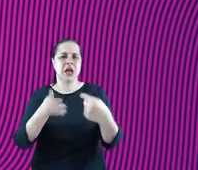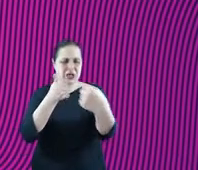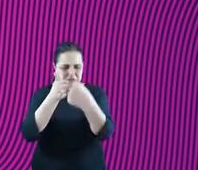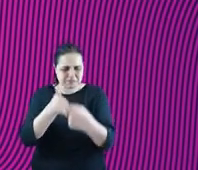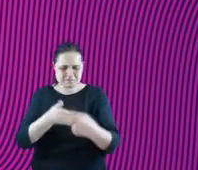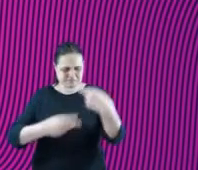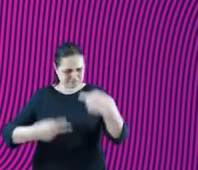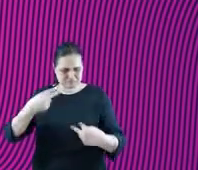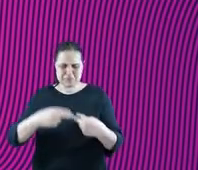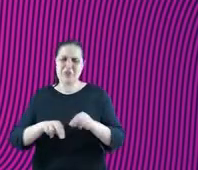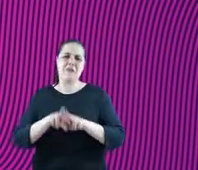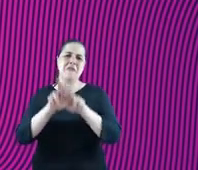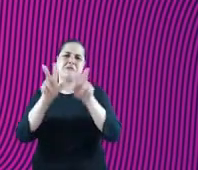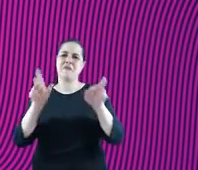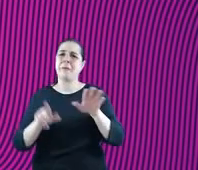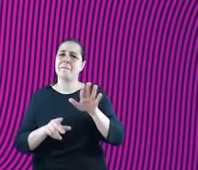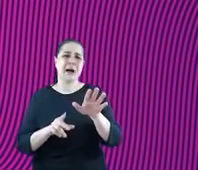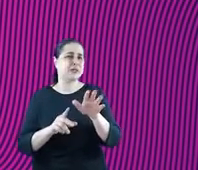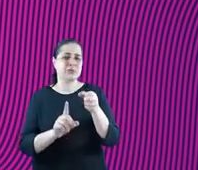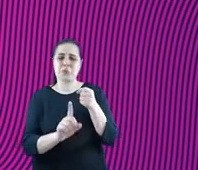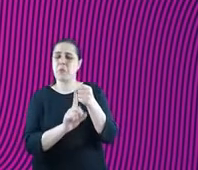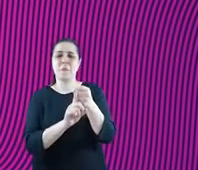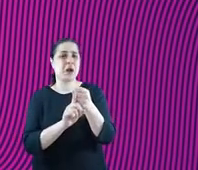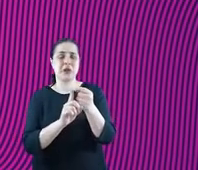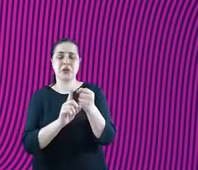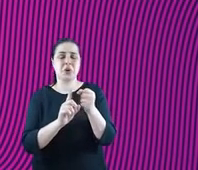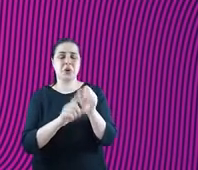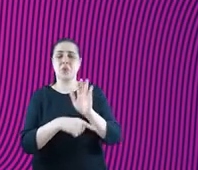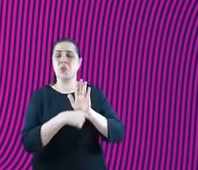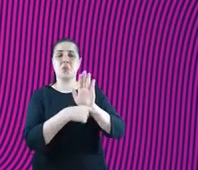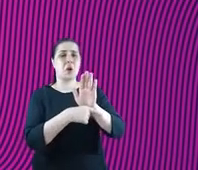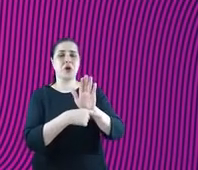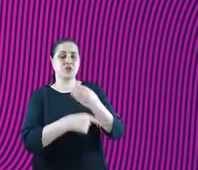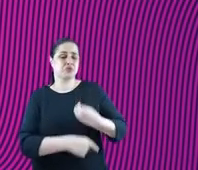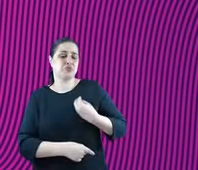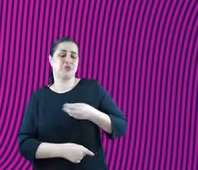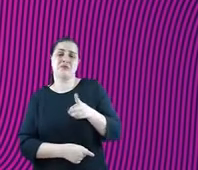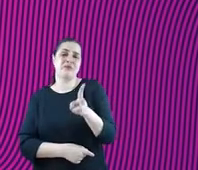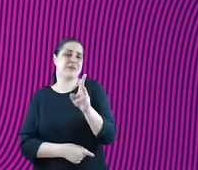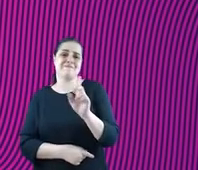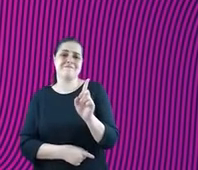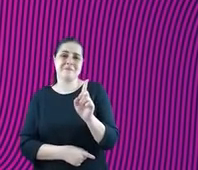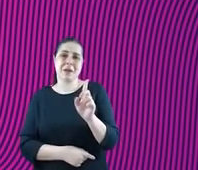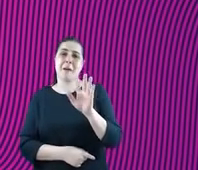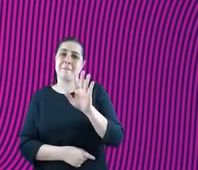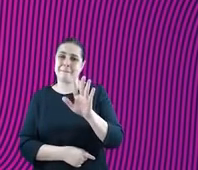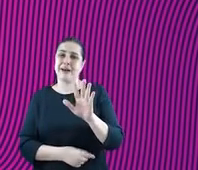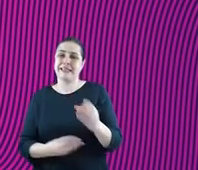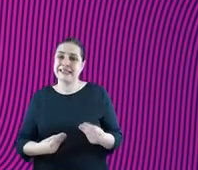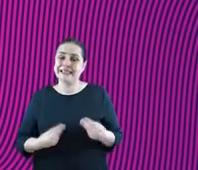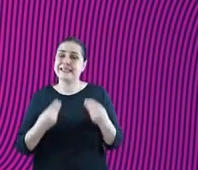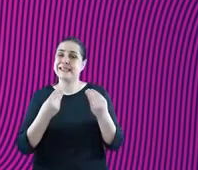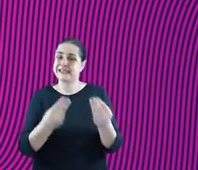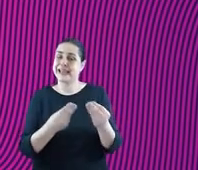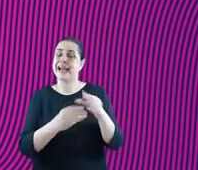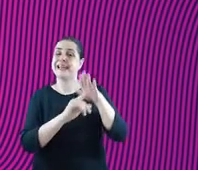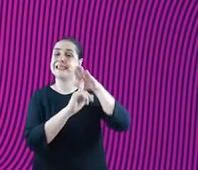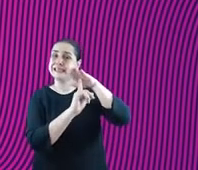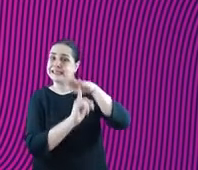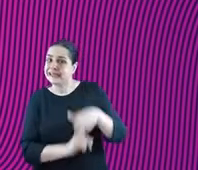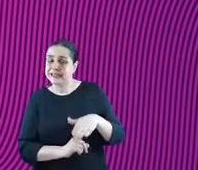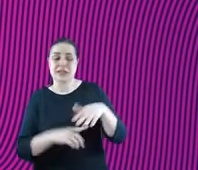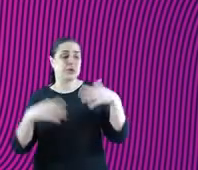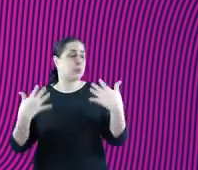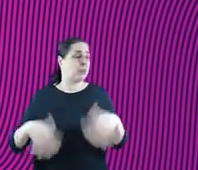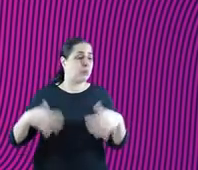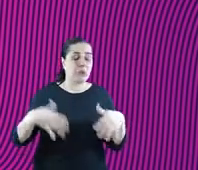impacto na sua sobrevida global, pelo contrário, né, a gente vê o quanto é estressante para aquela paciente passar por exames,